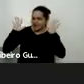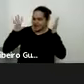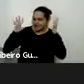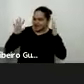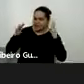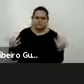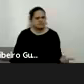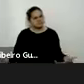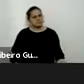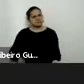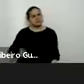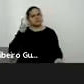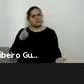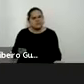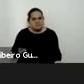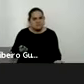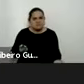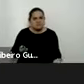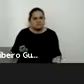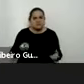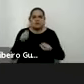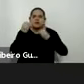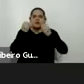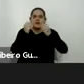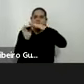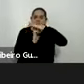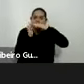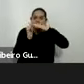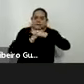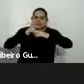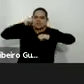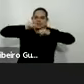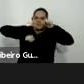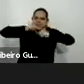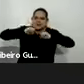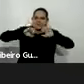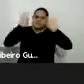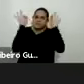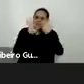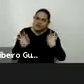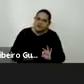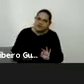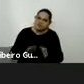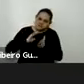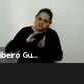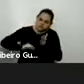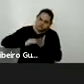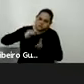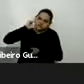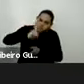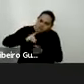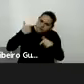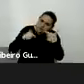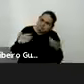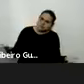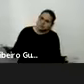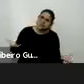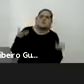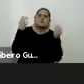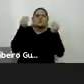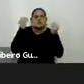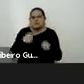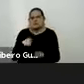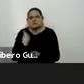industriais comemorando o sacrifício do trabalhador. É uma coisa assim que a gente não consegue mais entender. Mas é